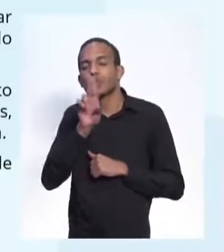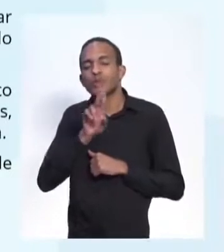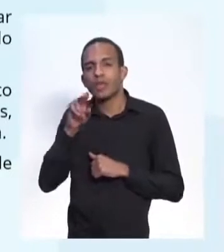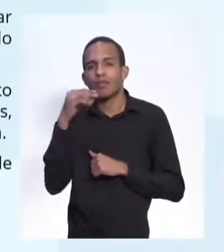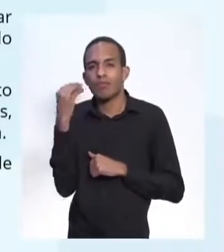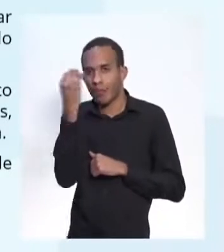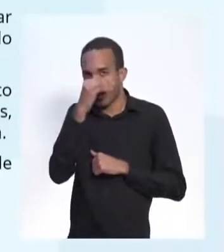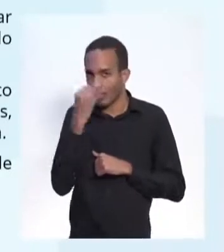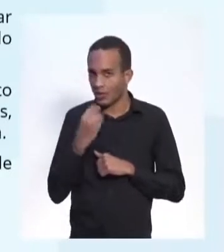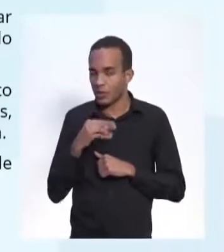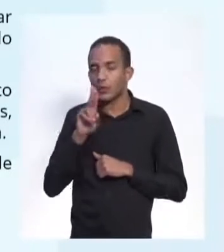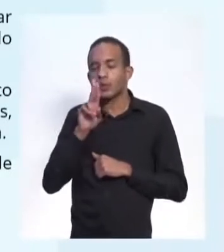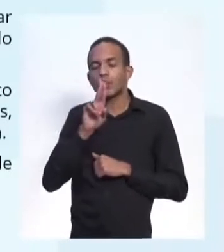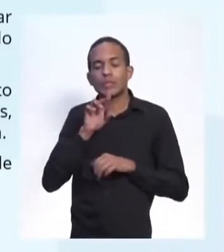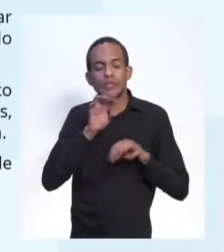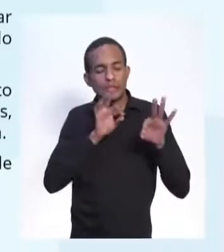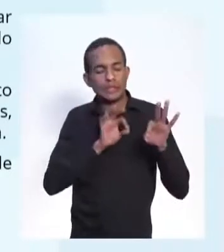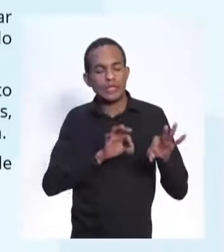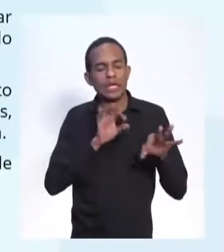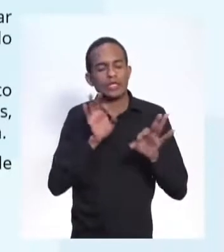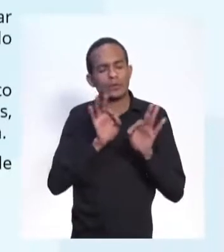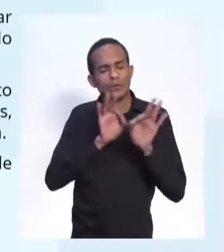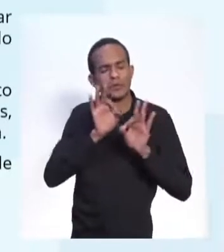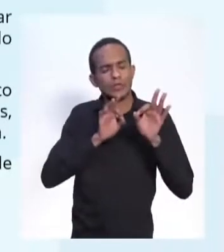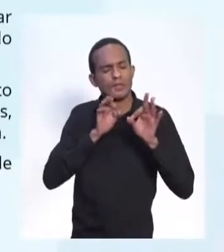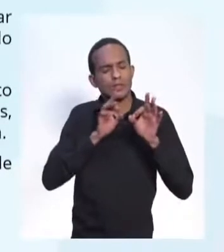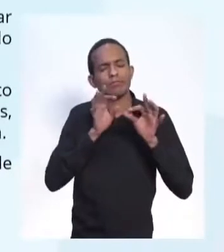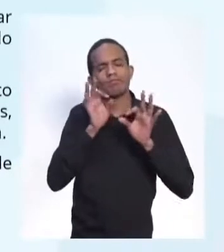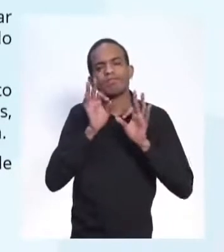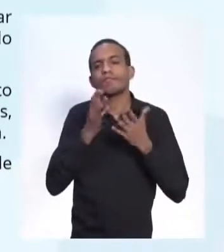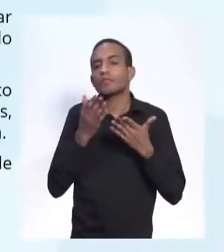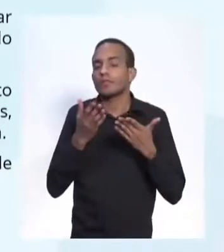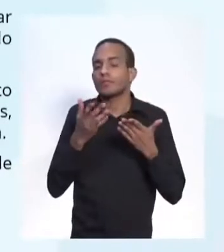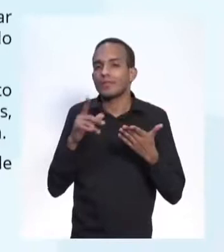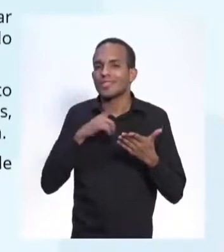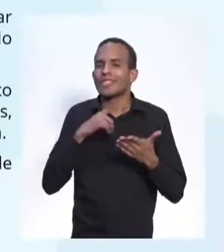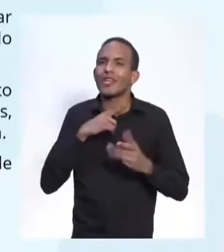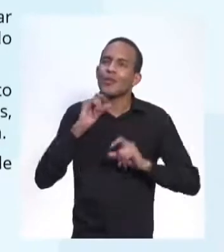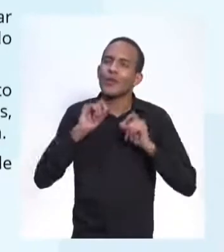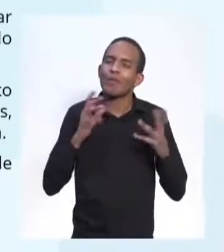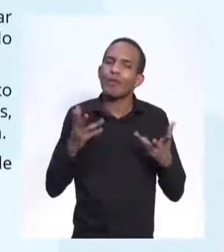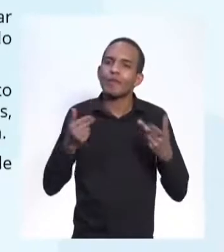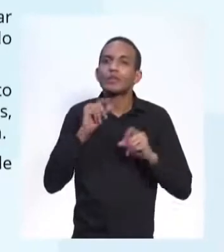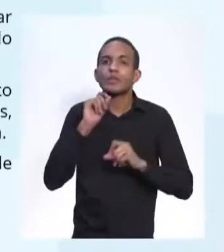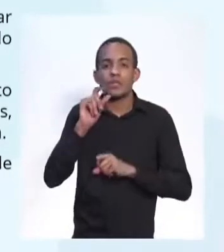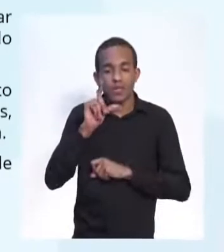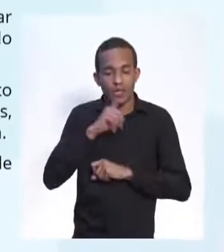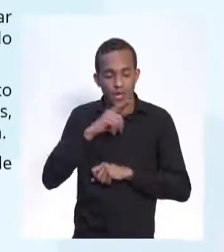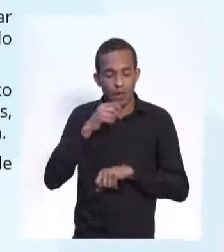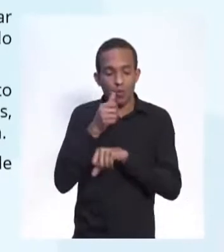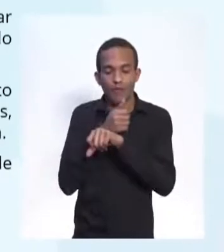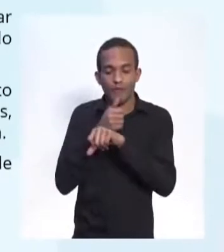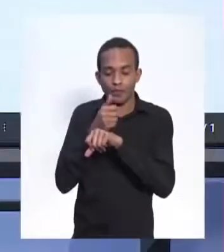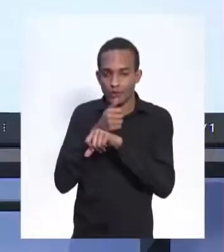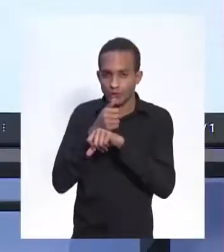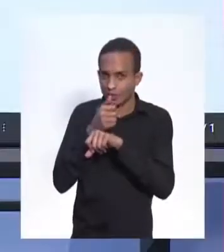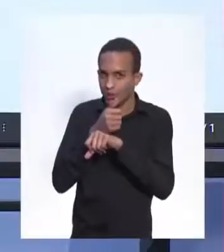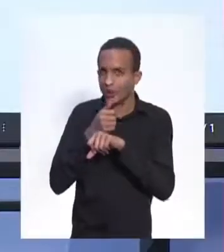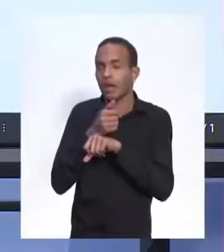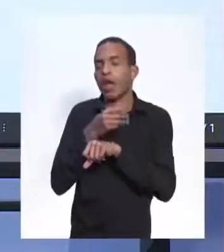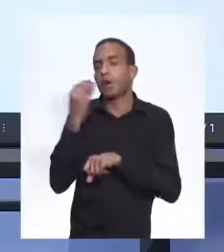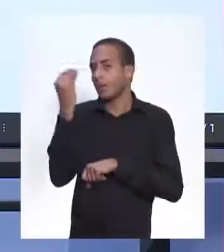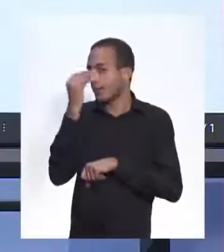com as técnicas de correção, que é o que a professora acabou de falar, turma. Então, olha que incrível, existe um profissional, que é um profissional